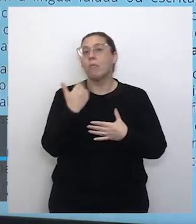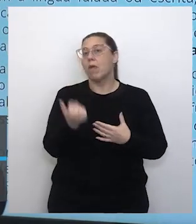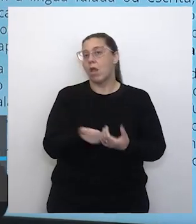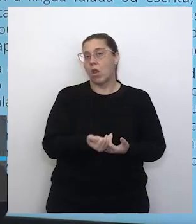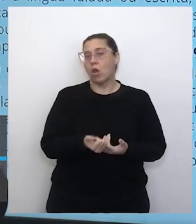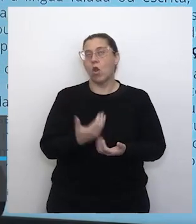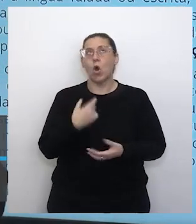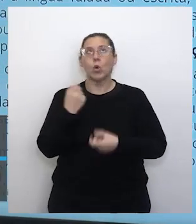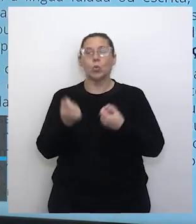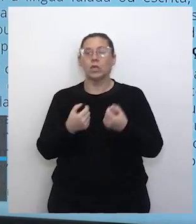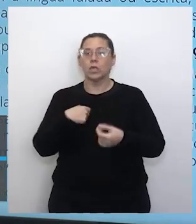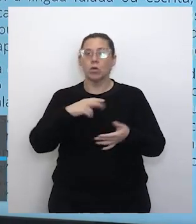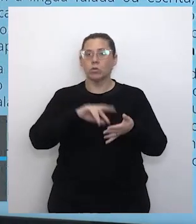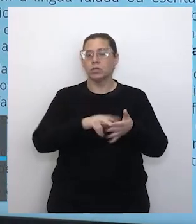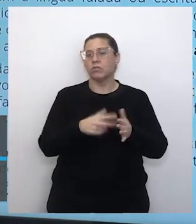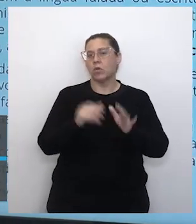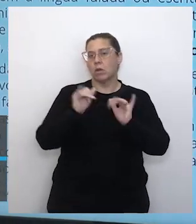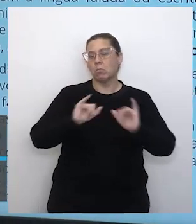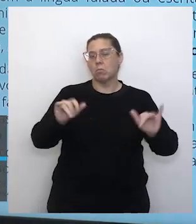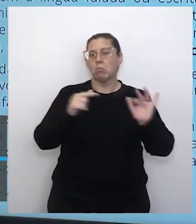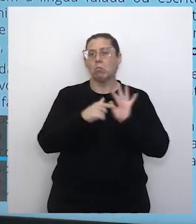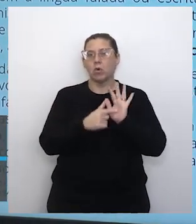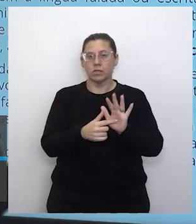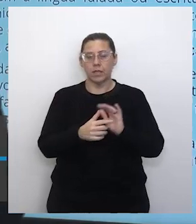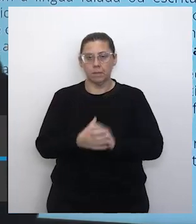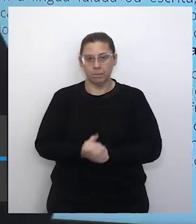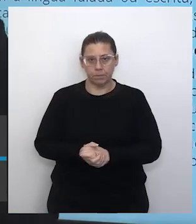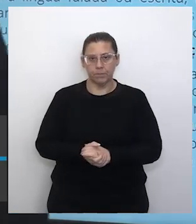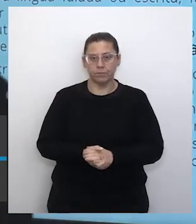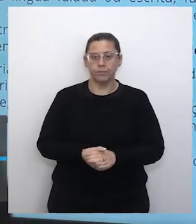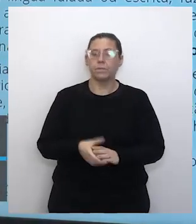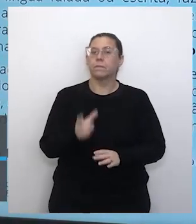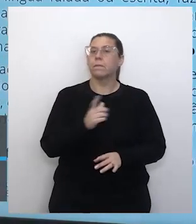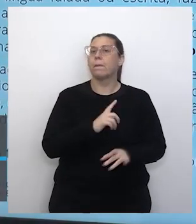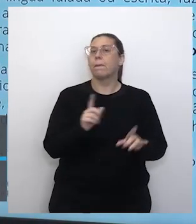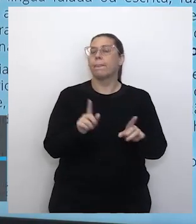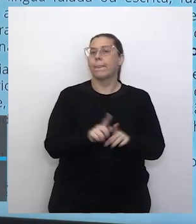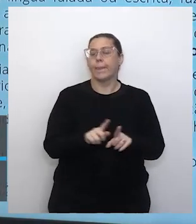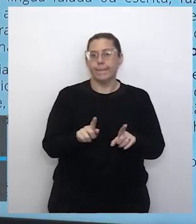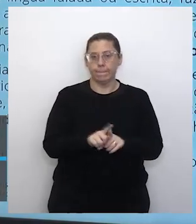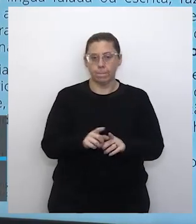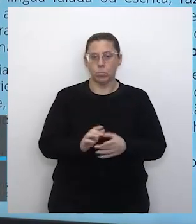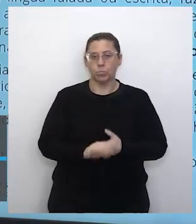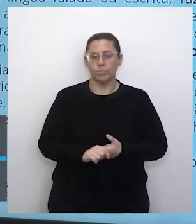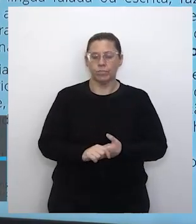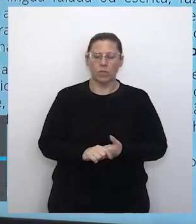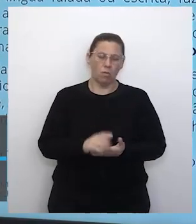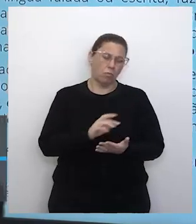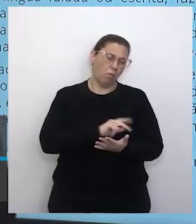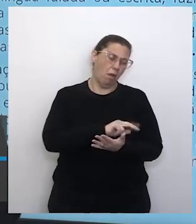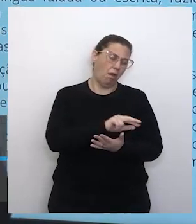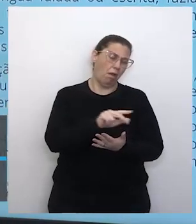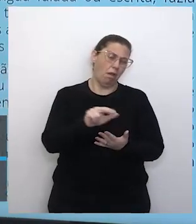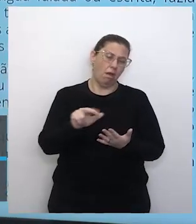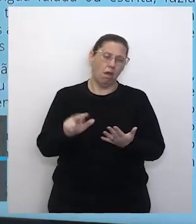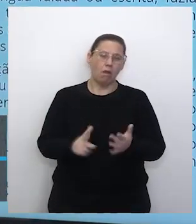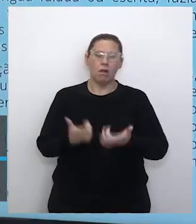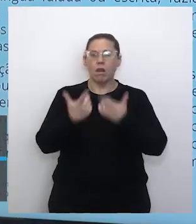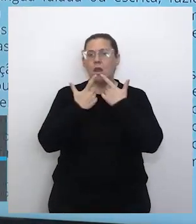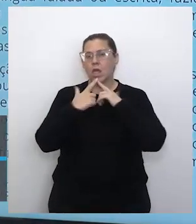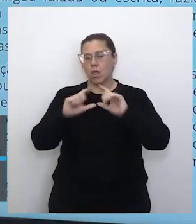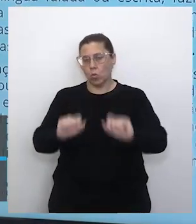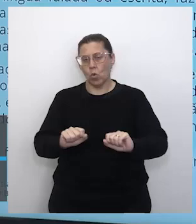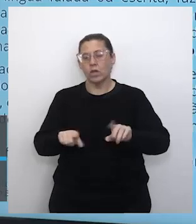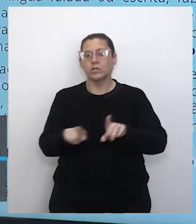minha linha de ação dramática, o que está acontecendo ali, certo? E nós temos ainda, muitas outras, linguagens aí